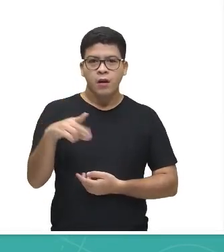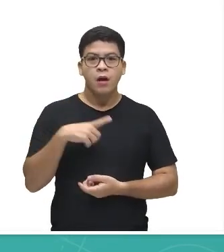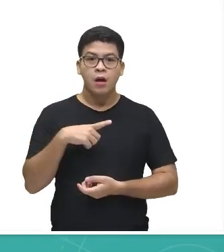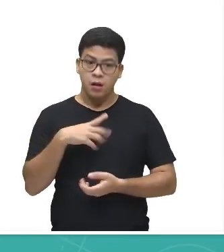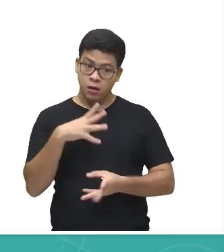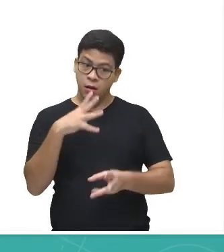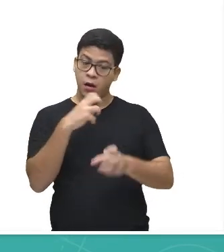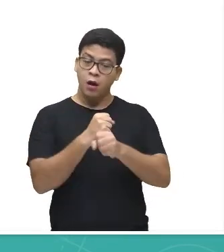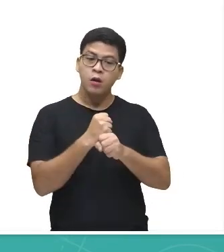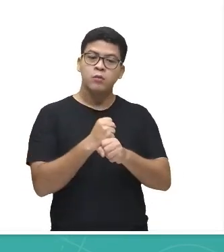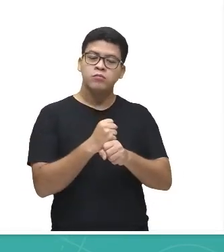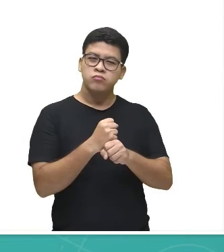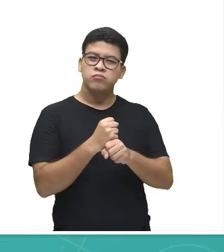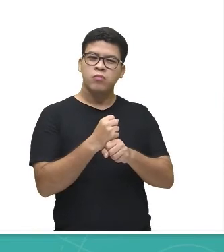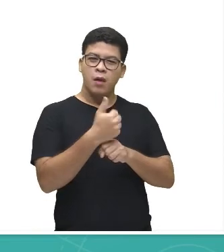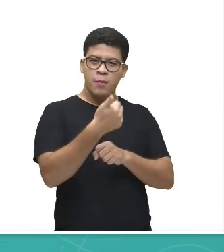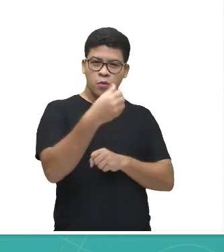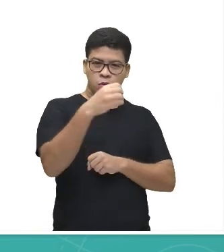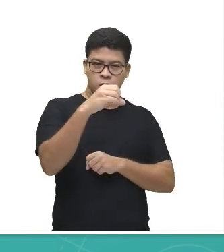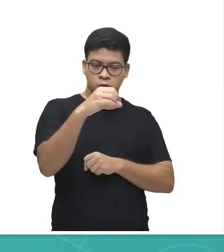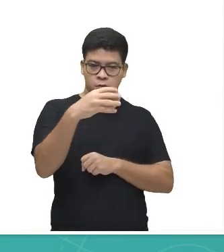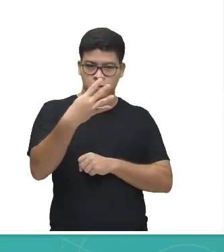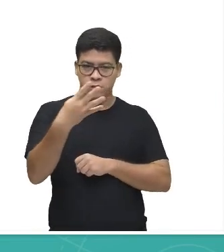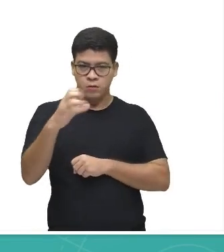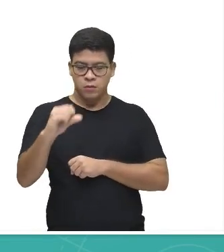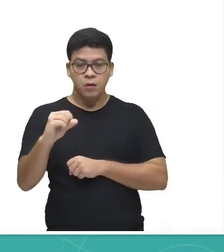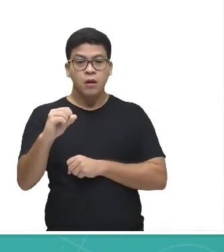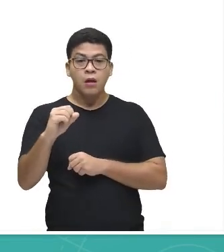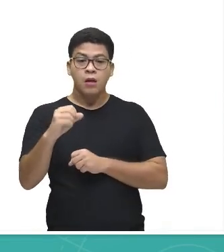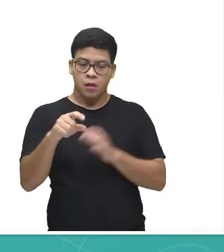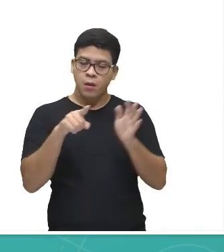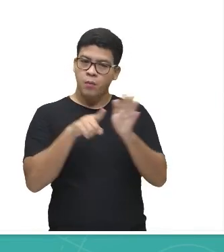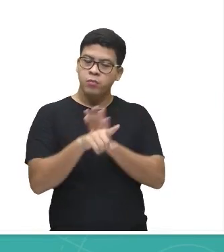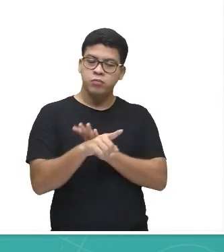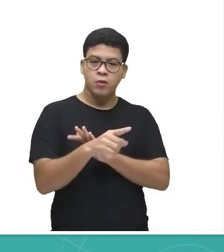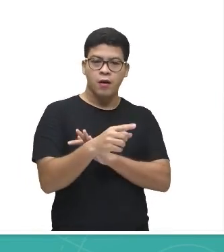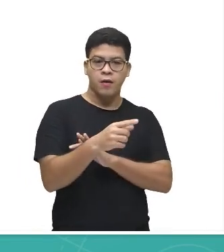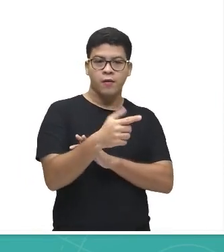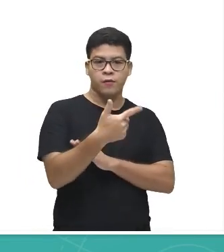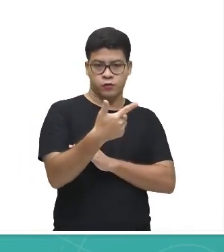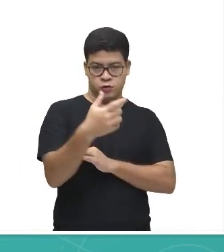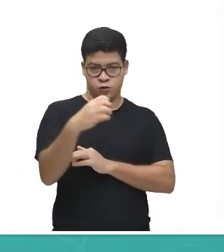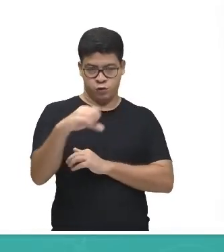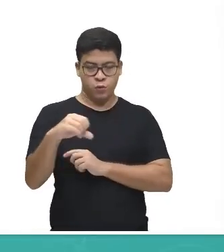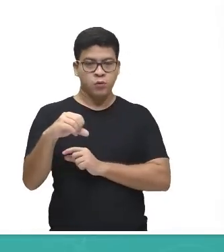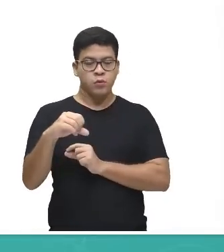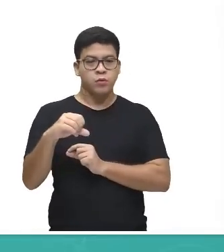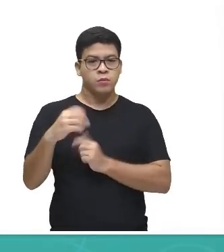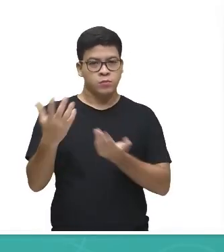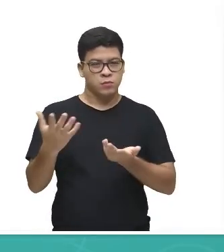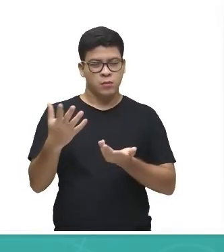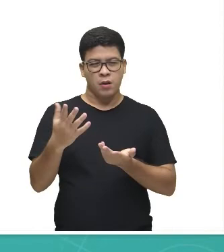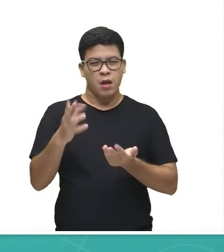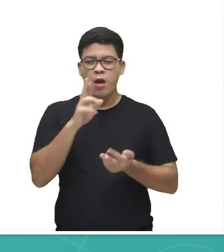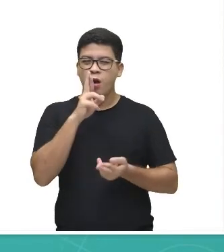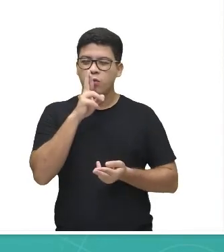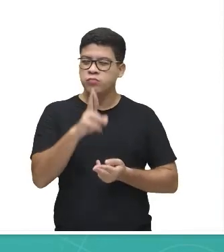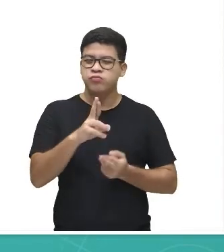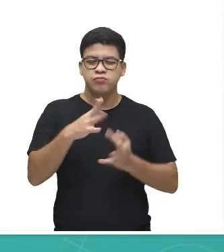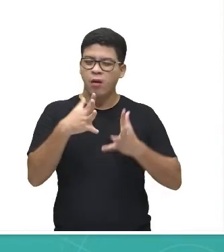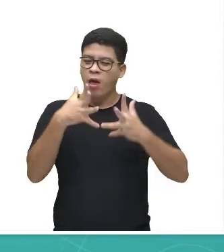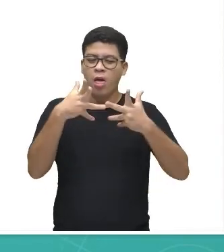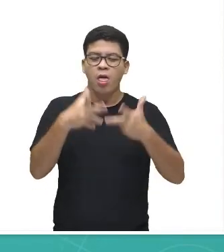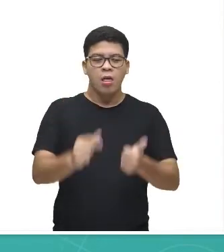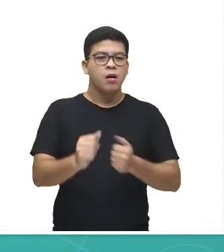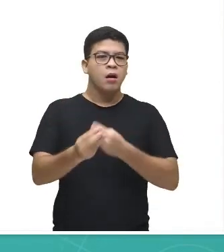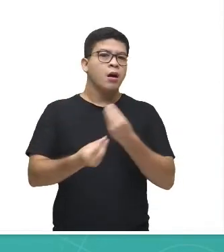1940 na 1 e na 2, 29, tá? Nós temos aqui algumas respostas, não dá para ler todas, mas de